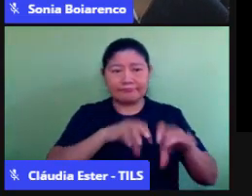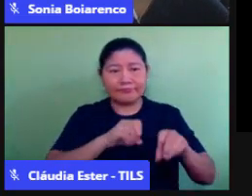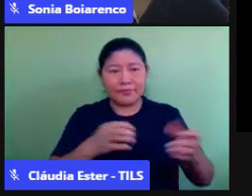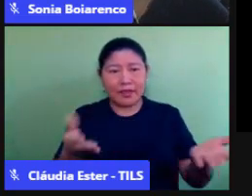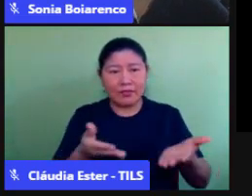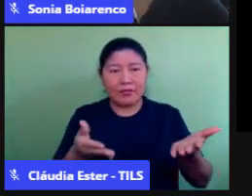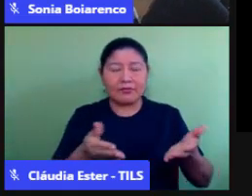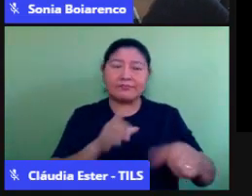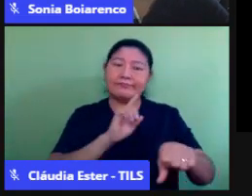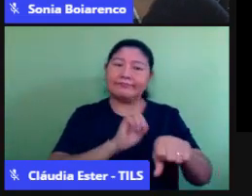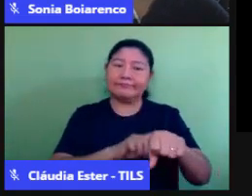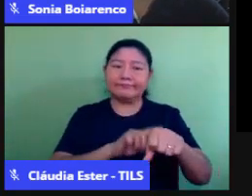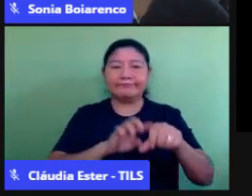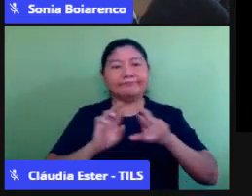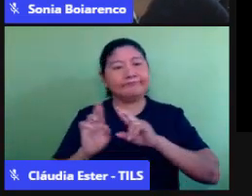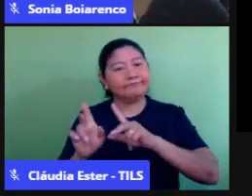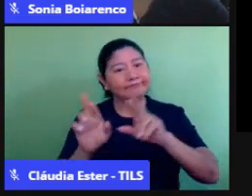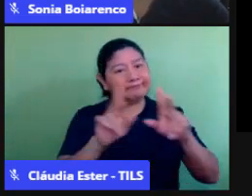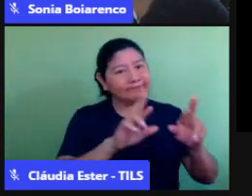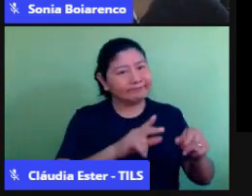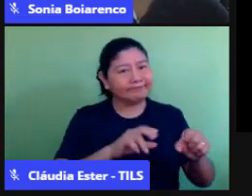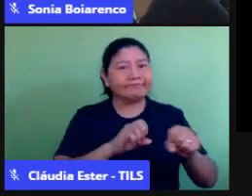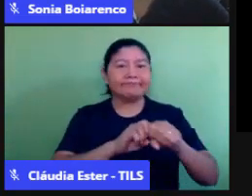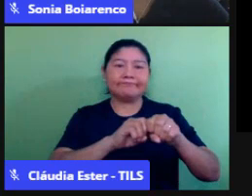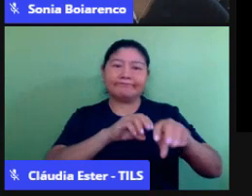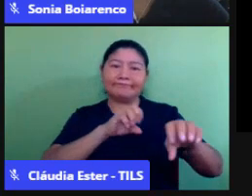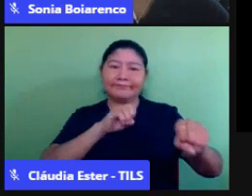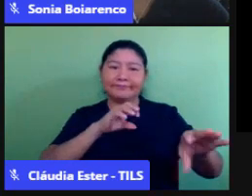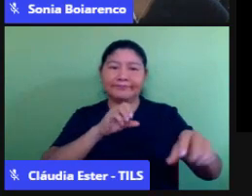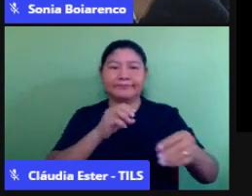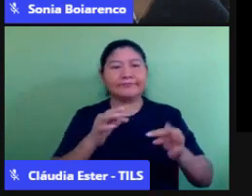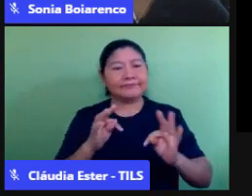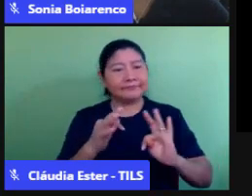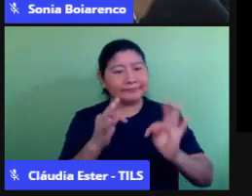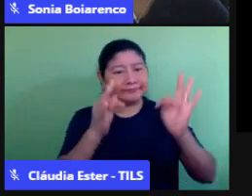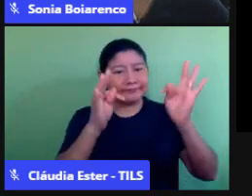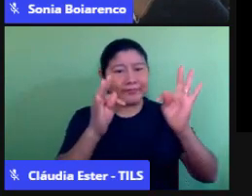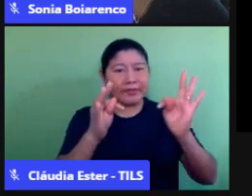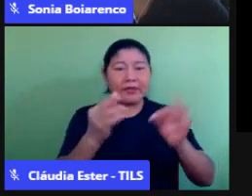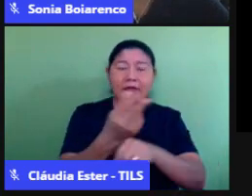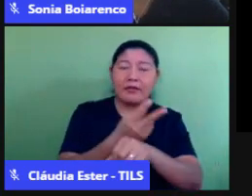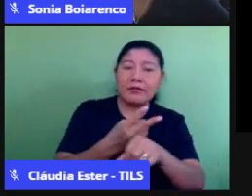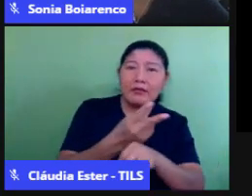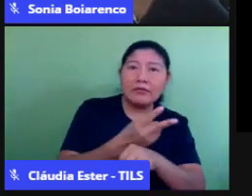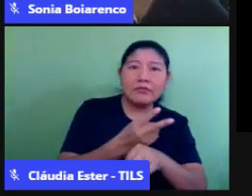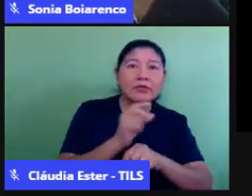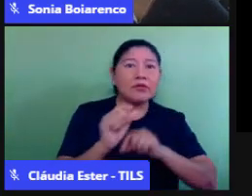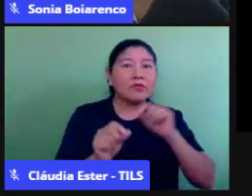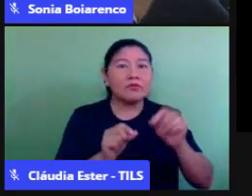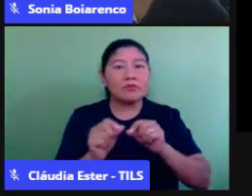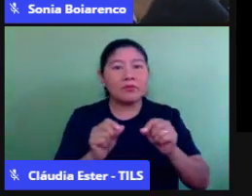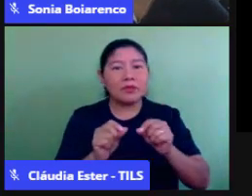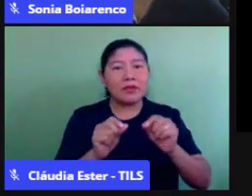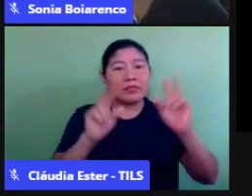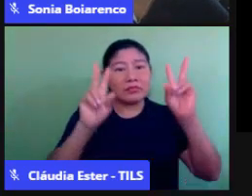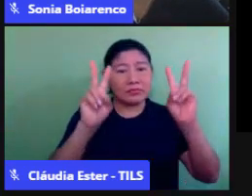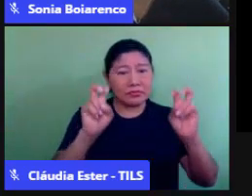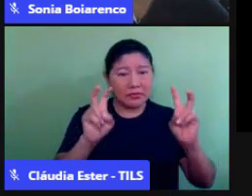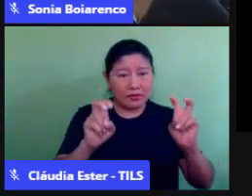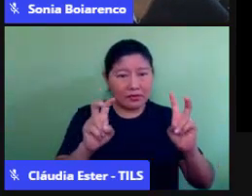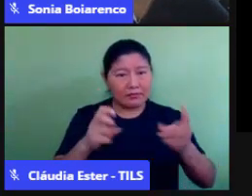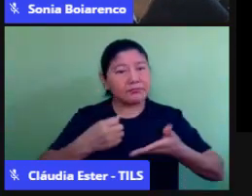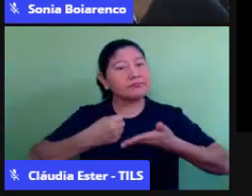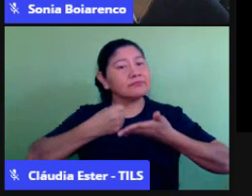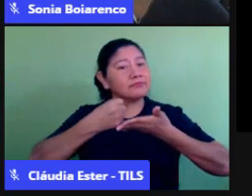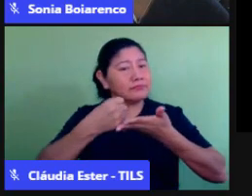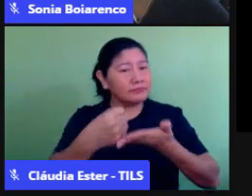profícuos online, buscando reflexões que embasem melhor nossas práticas,